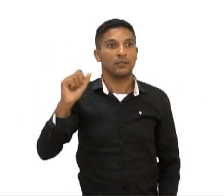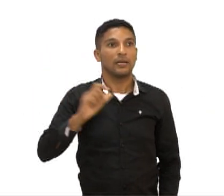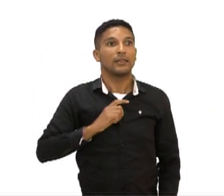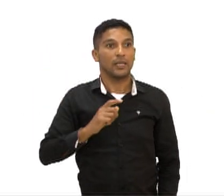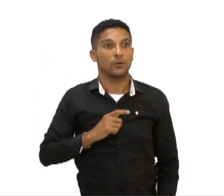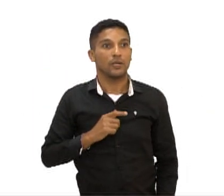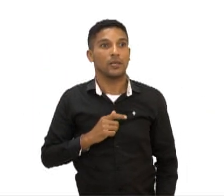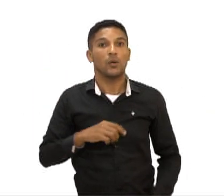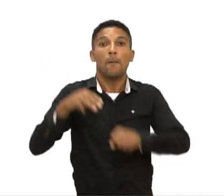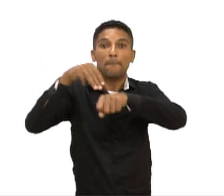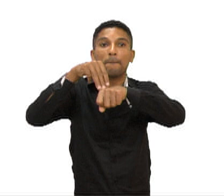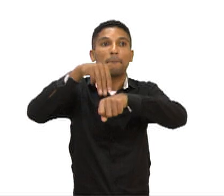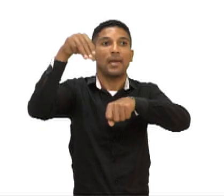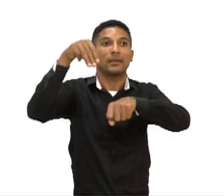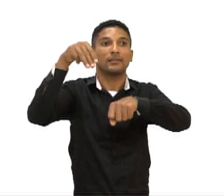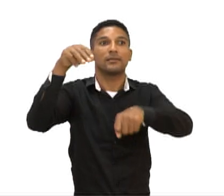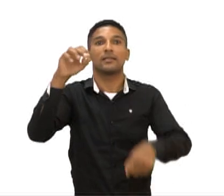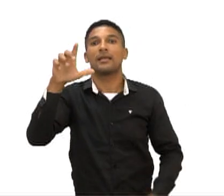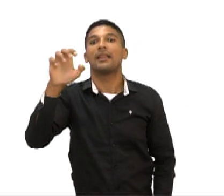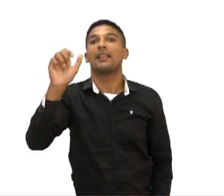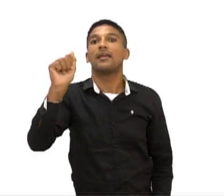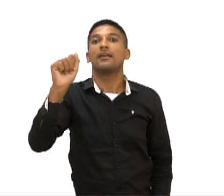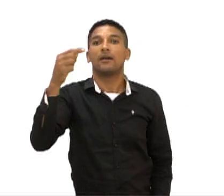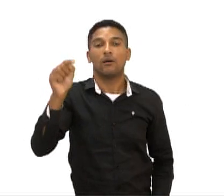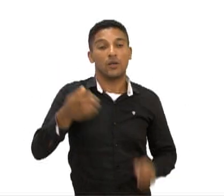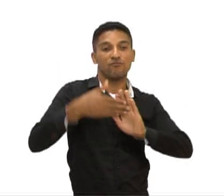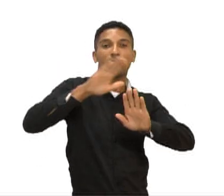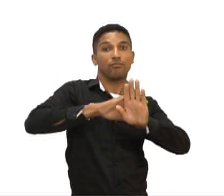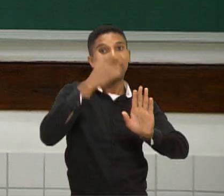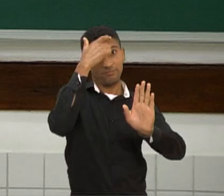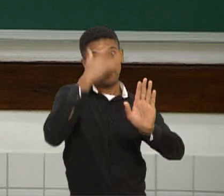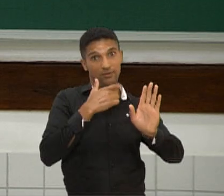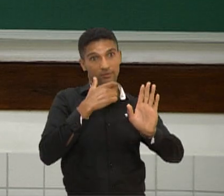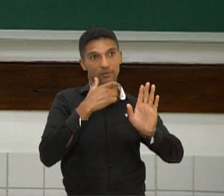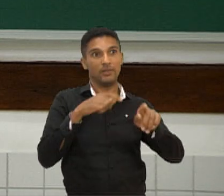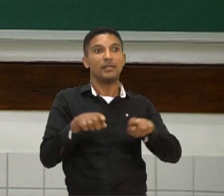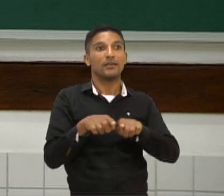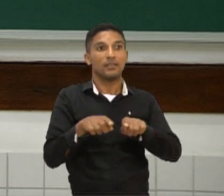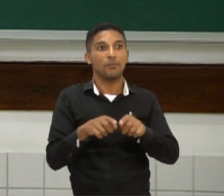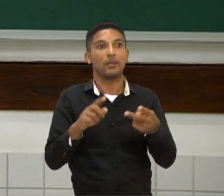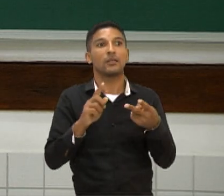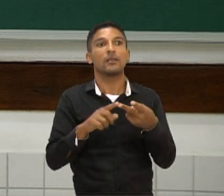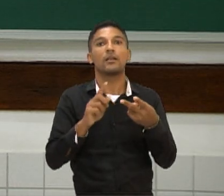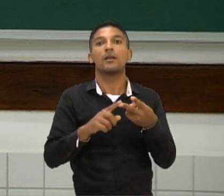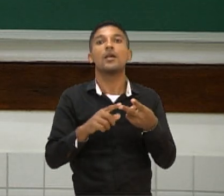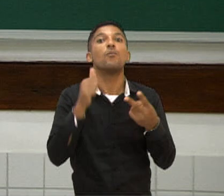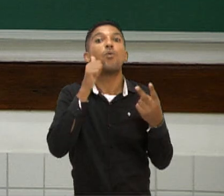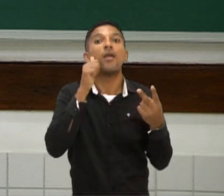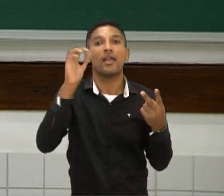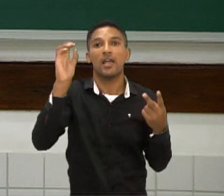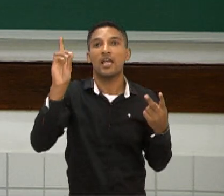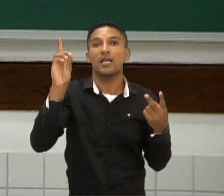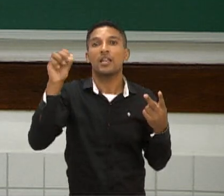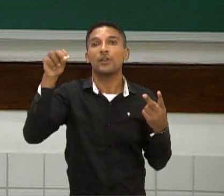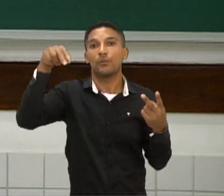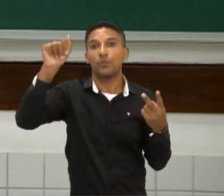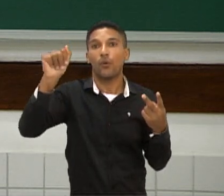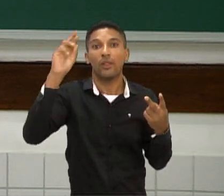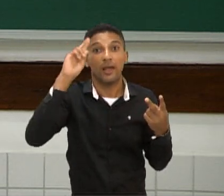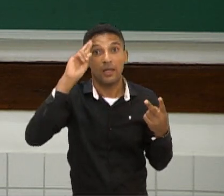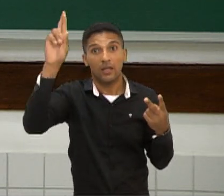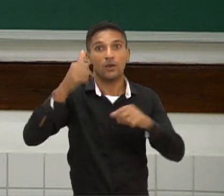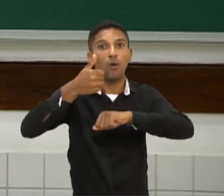Dona Mestra, outra parte importante da dança. Então, a dança de fitas, ela é